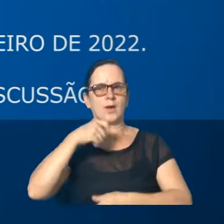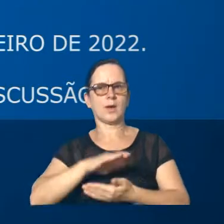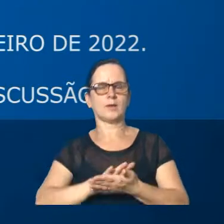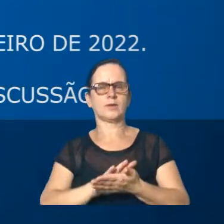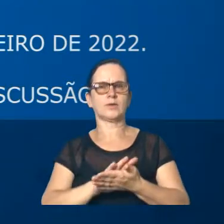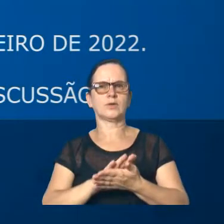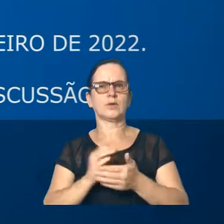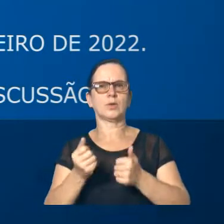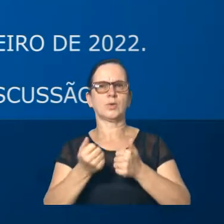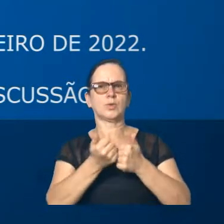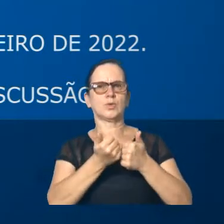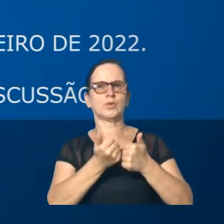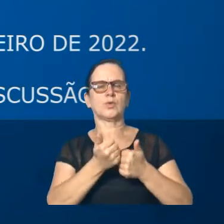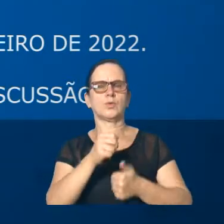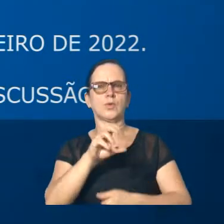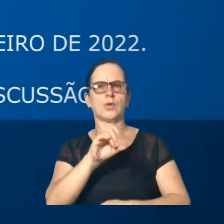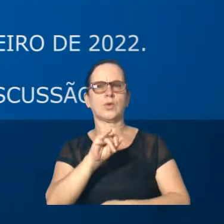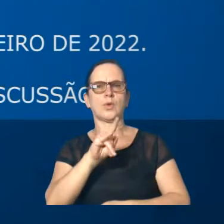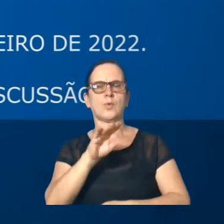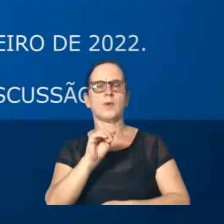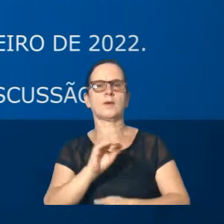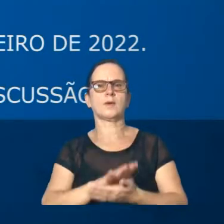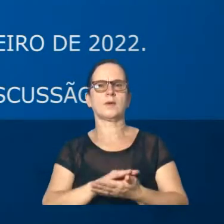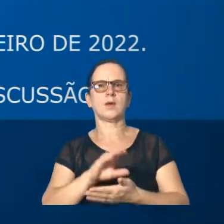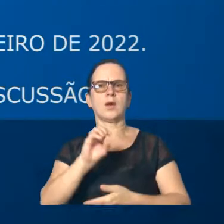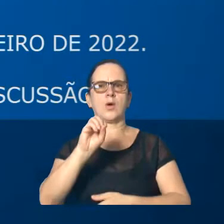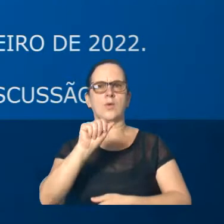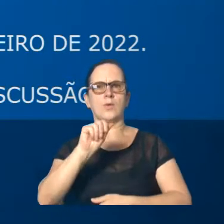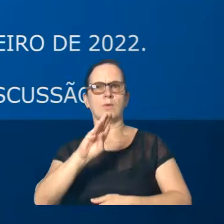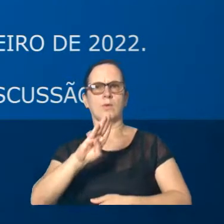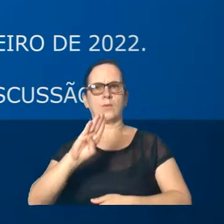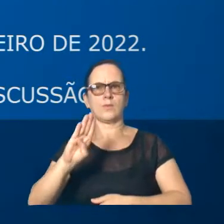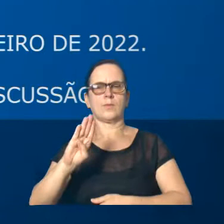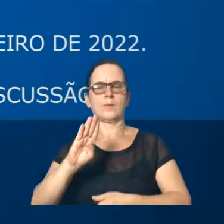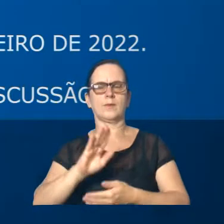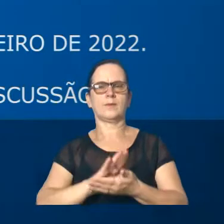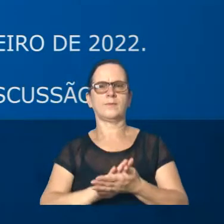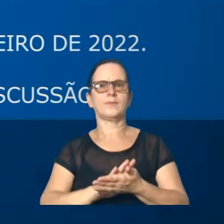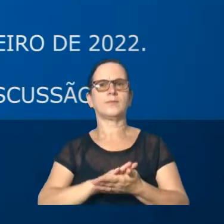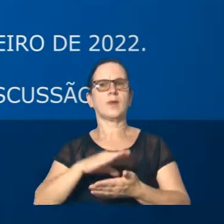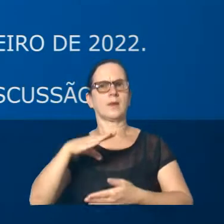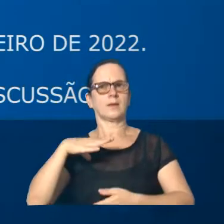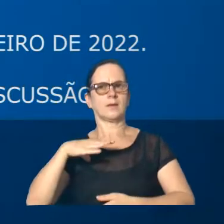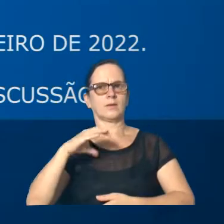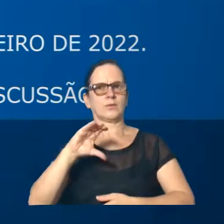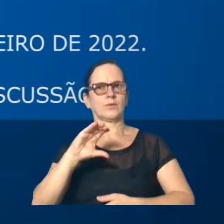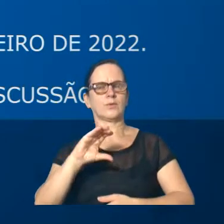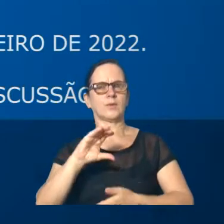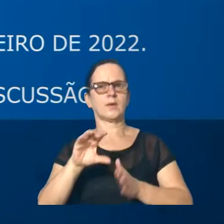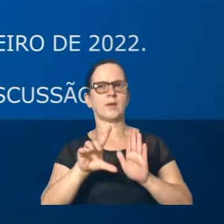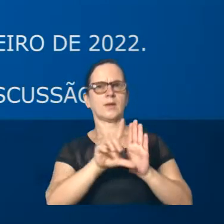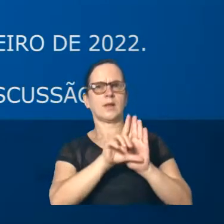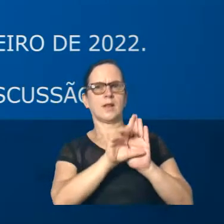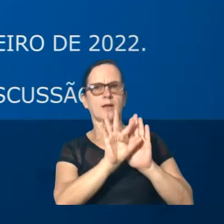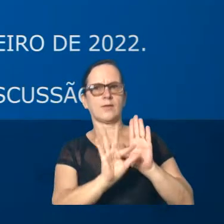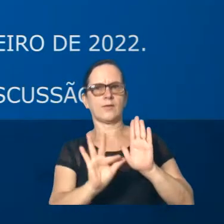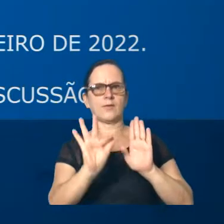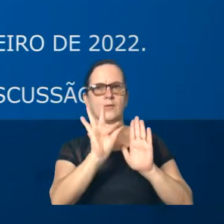de sucumbência aos procuradores legislativos da Câmara Municipal de Cubatão, nos termos da Lei Federal